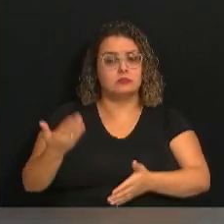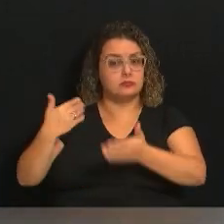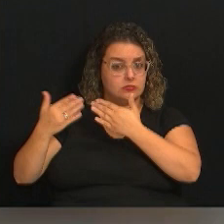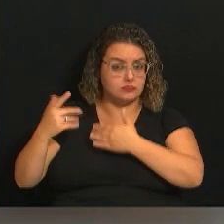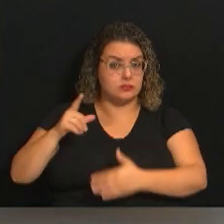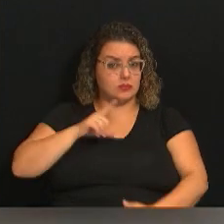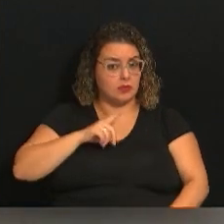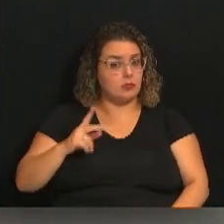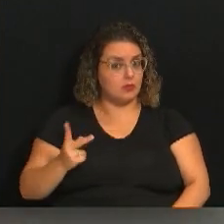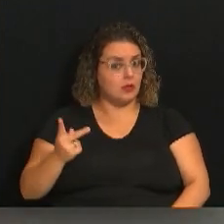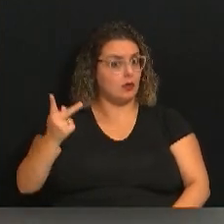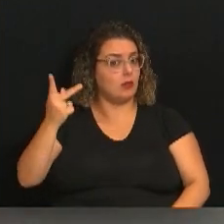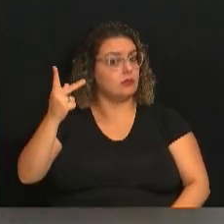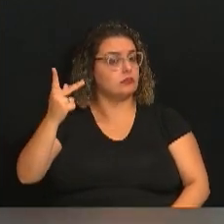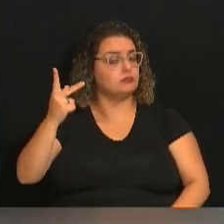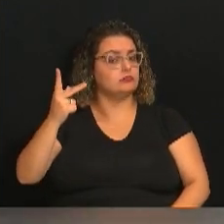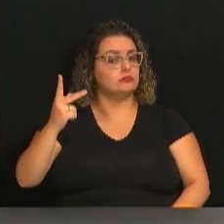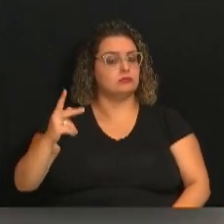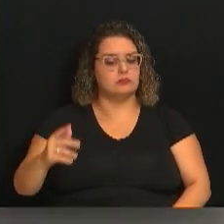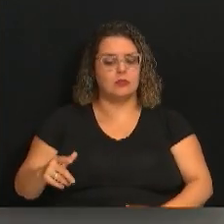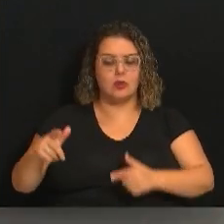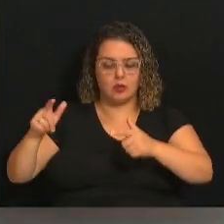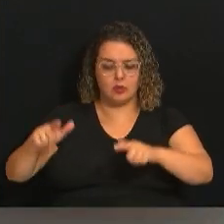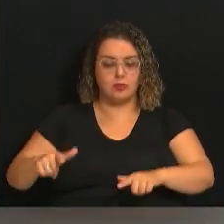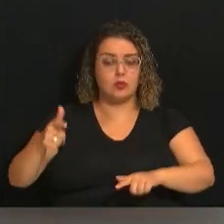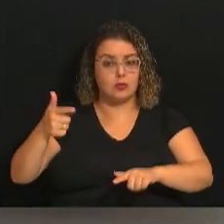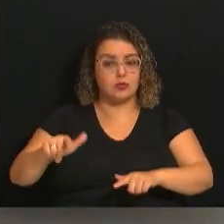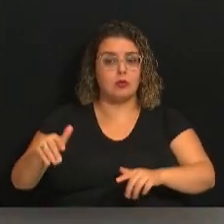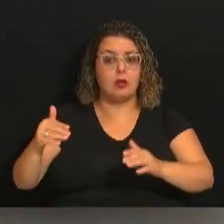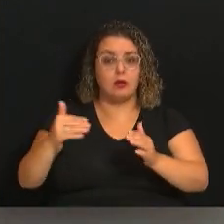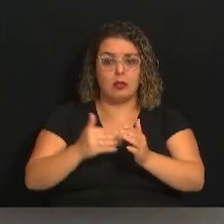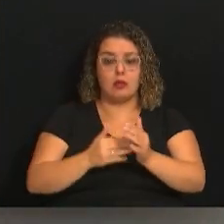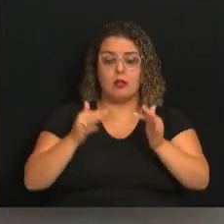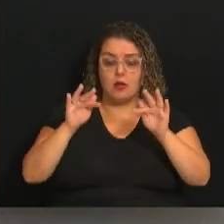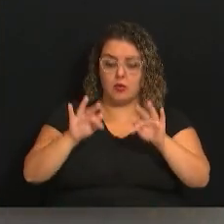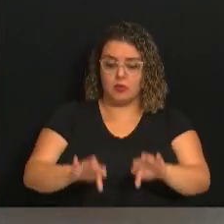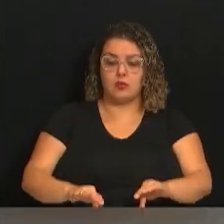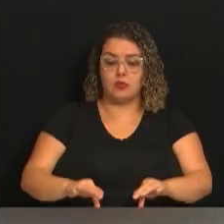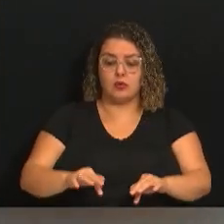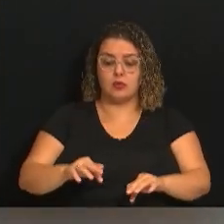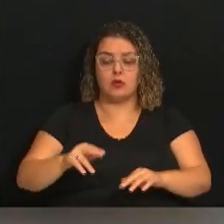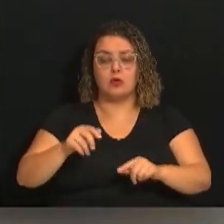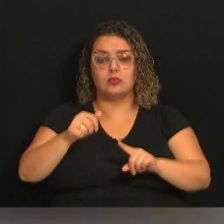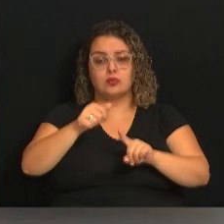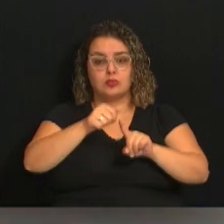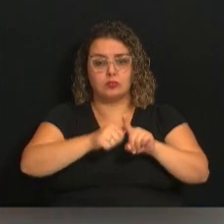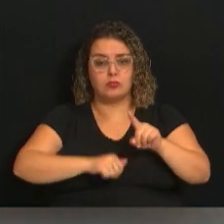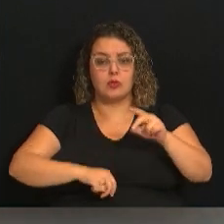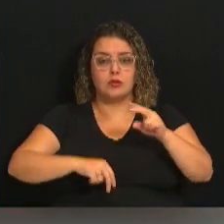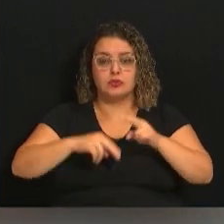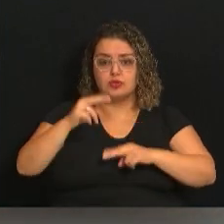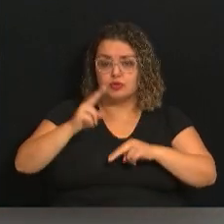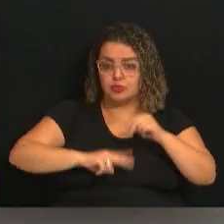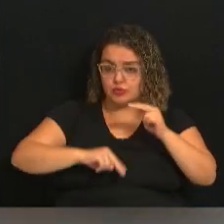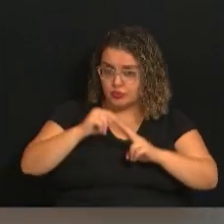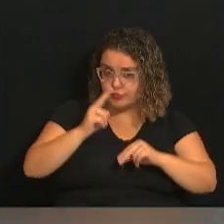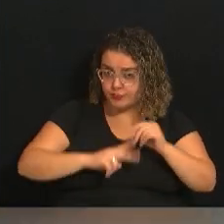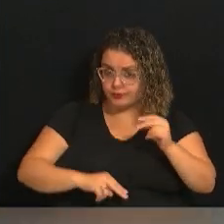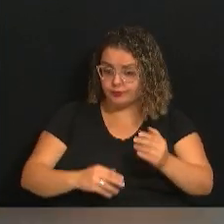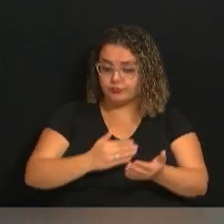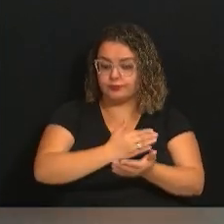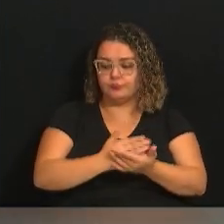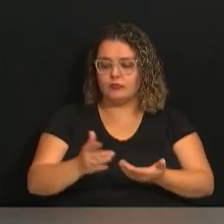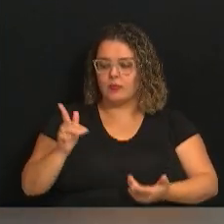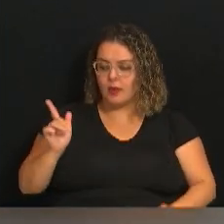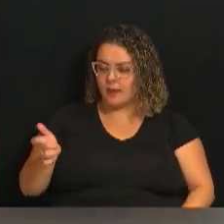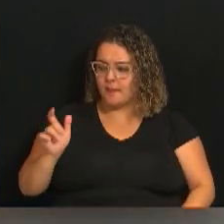que o acampamento permaneceria no local até o final de junho. E os ataques começam justamente no